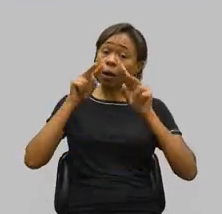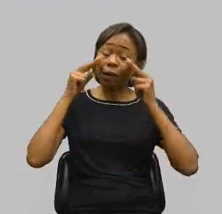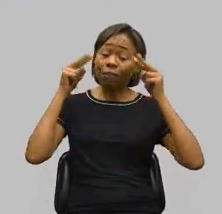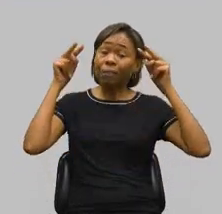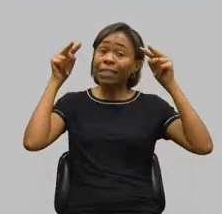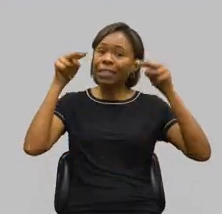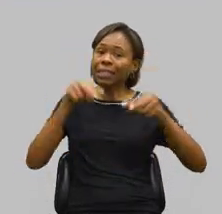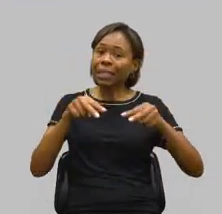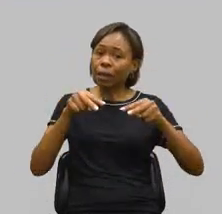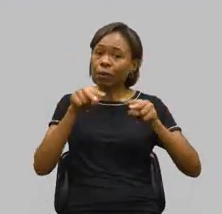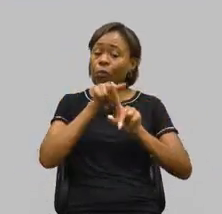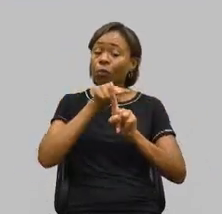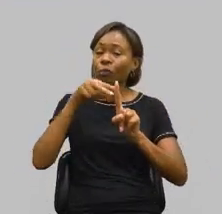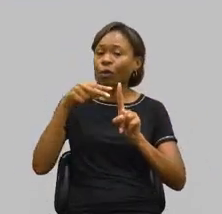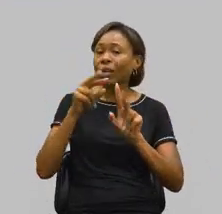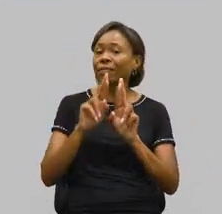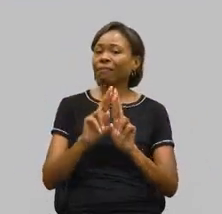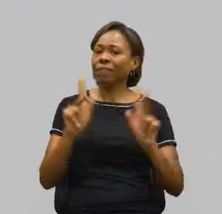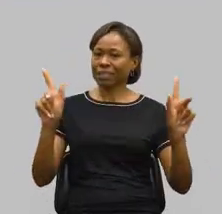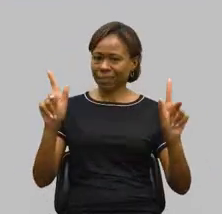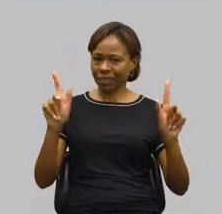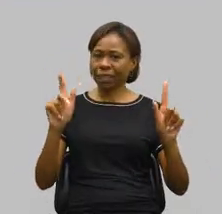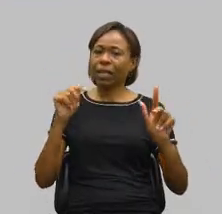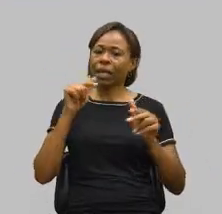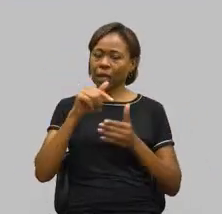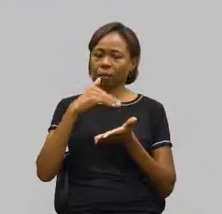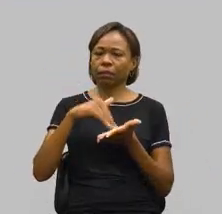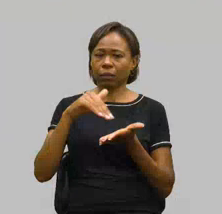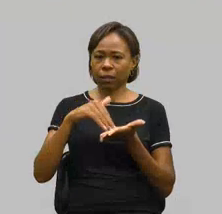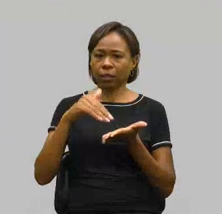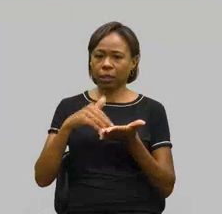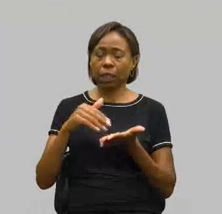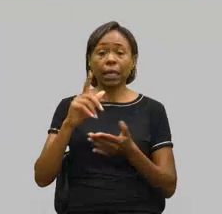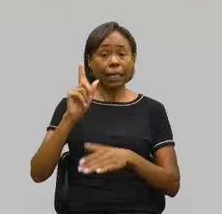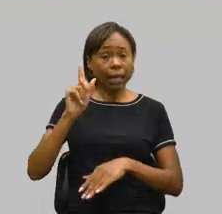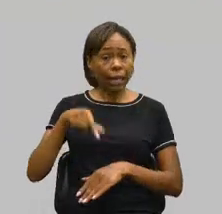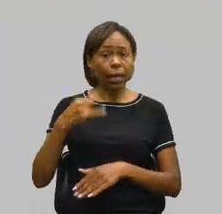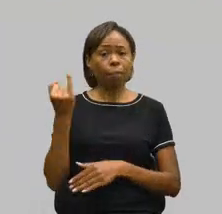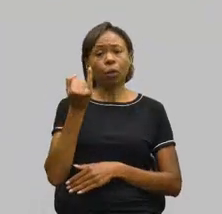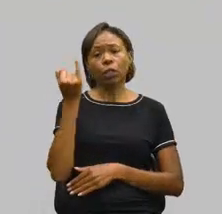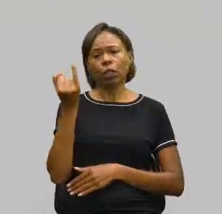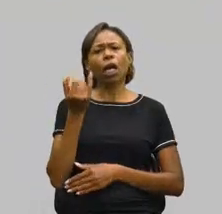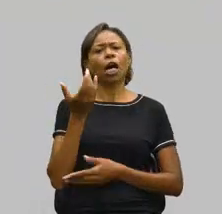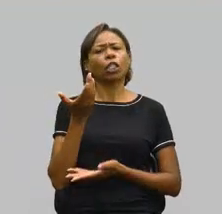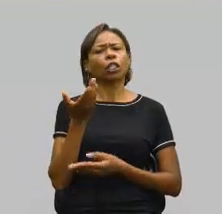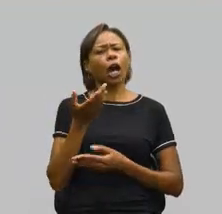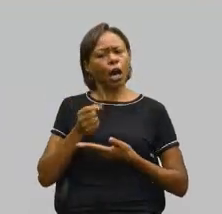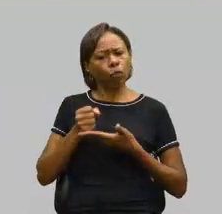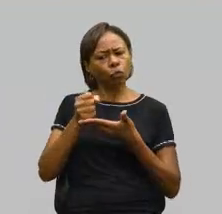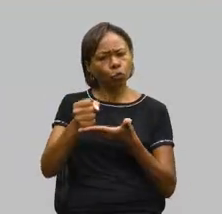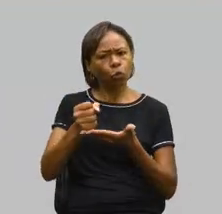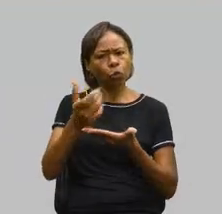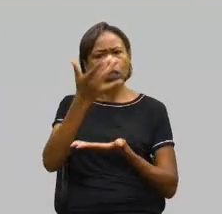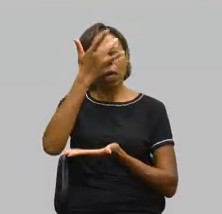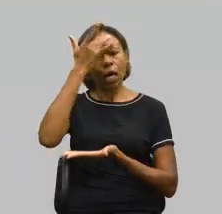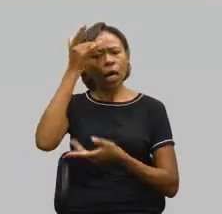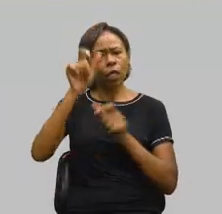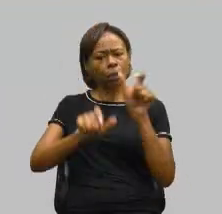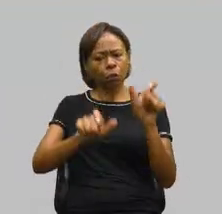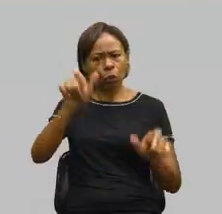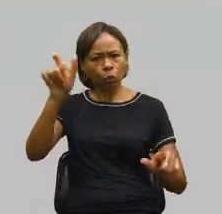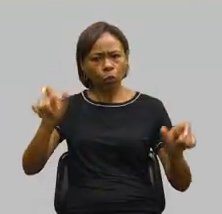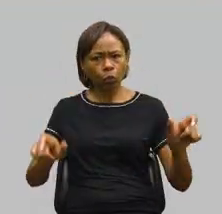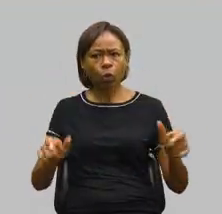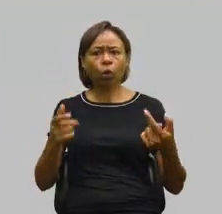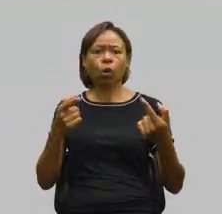para Essa secretaria da importância do investim nas pessoas da importância do investimento na redução